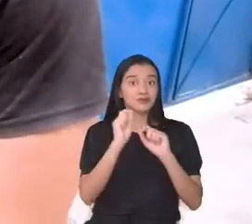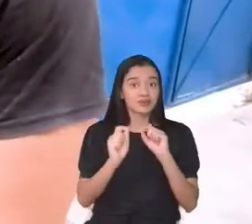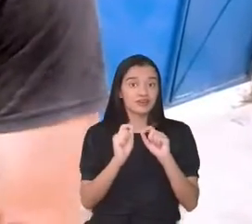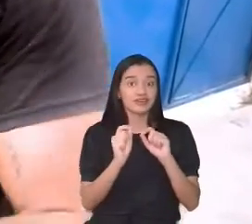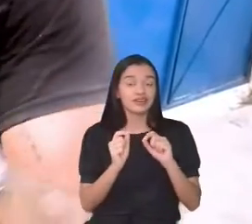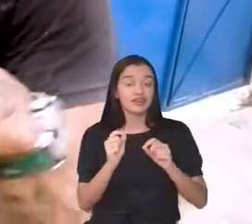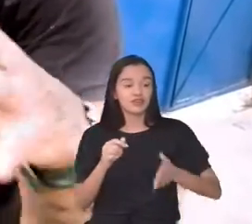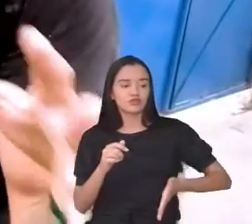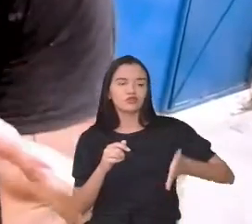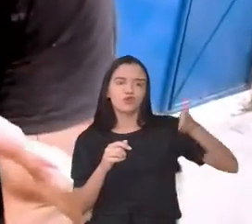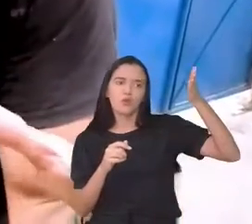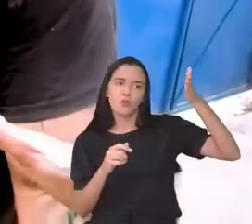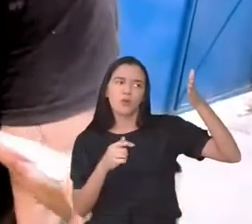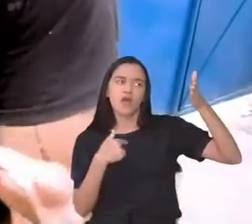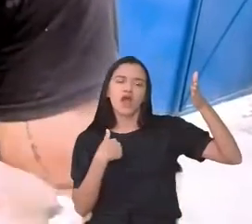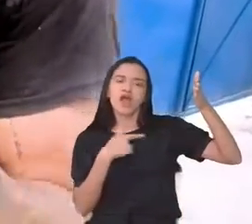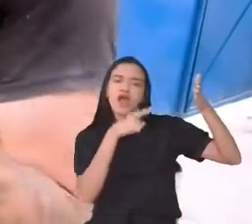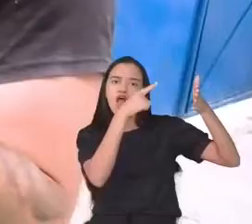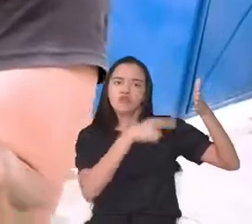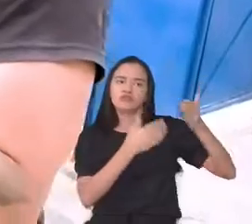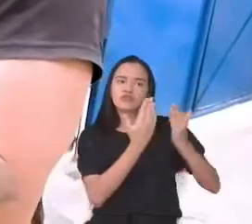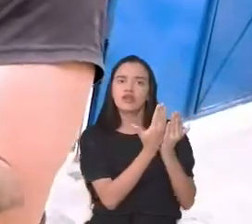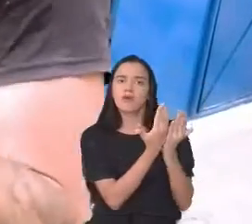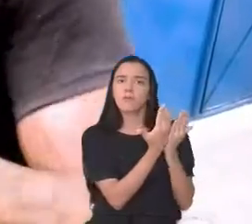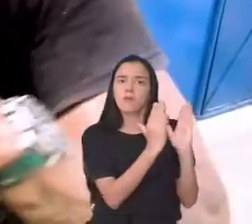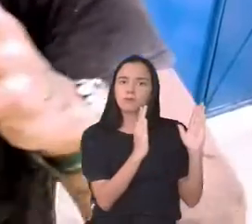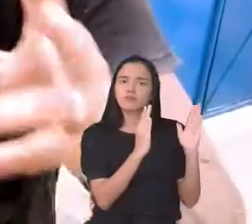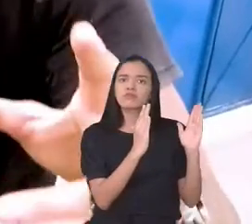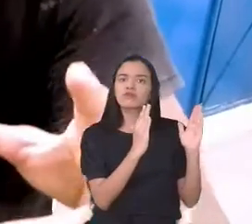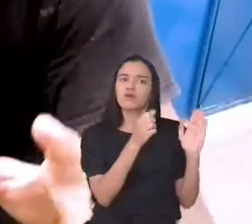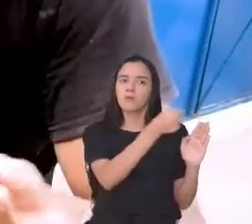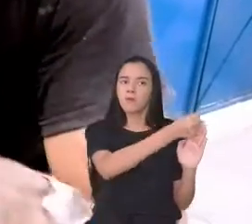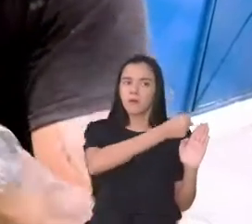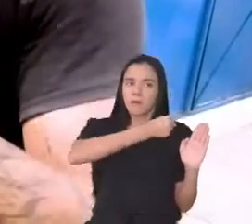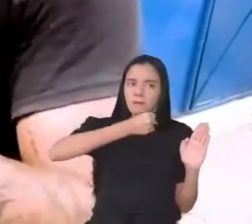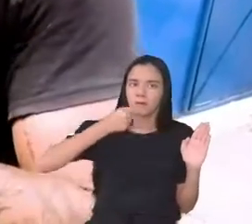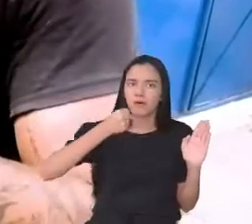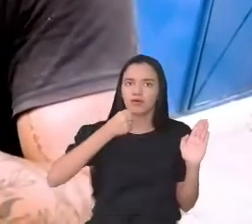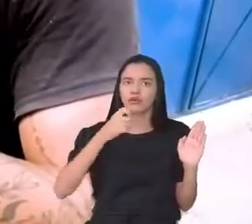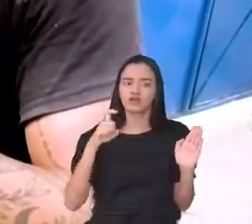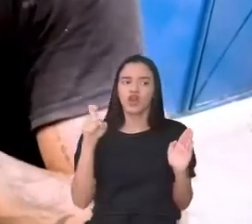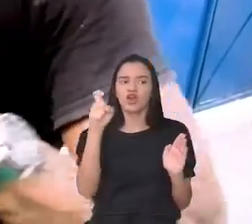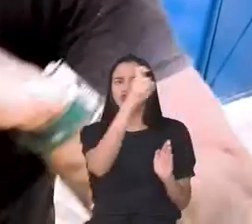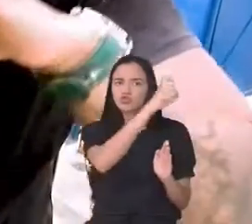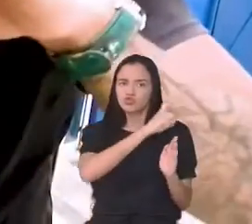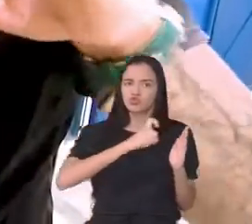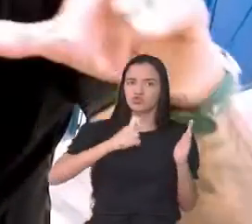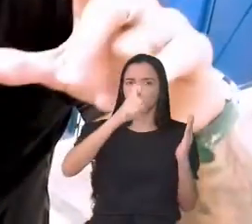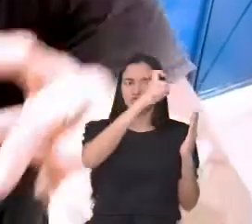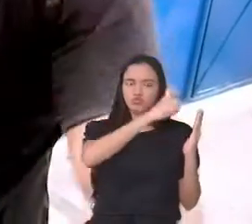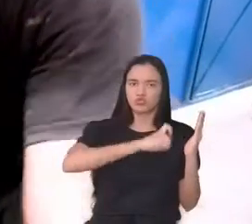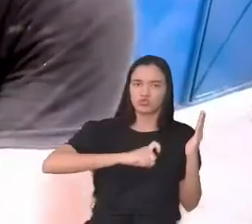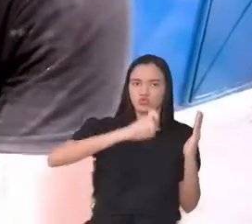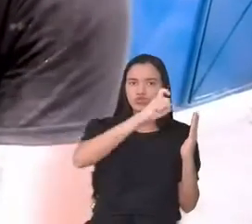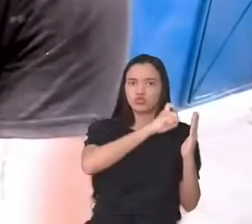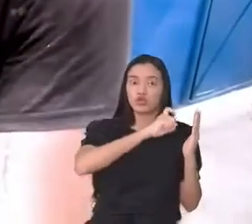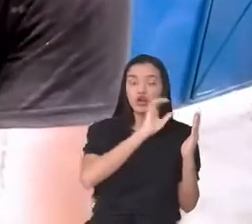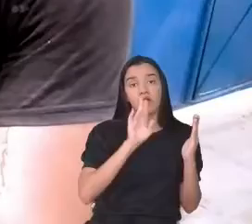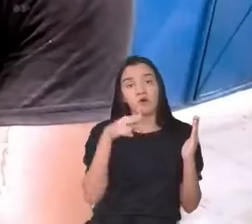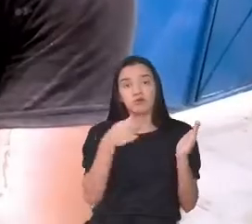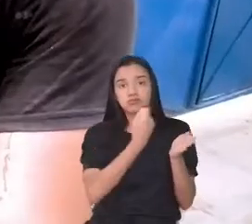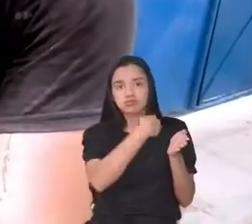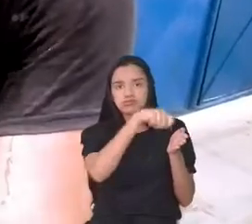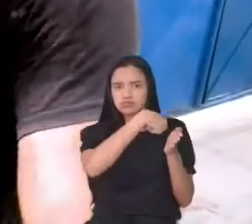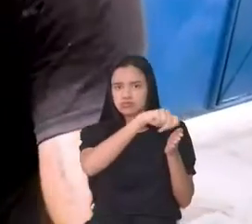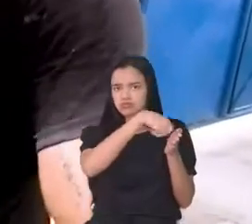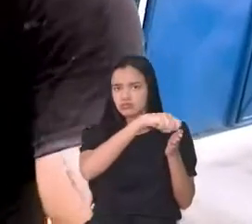cidade. E aí eu via uma porta e eu usava uma caneta, ia lá e desenhava um regador com coração e sempre escrevia